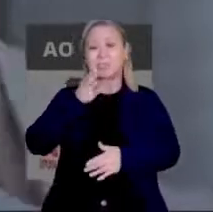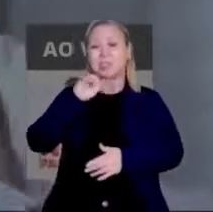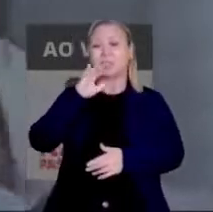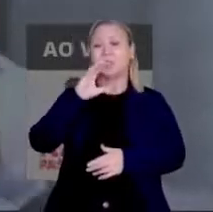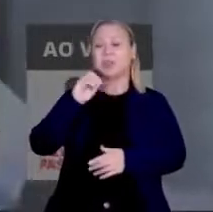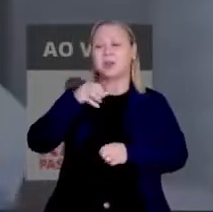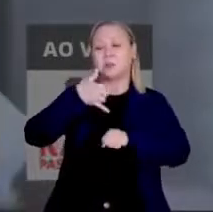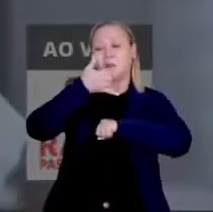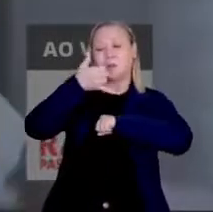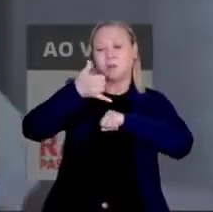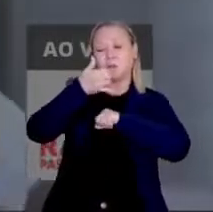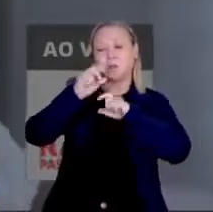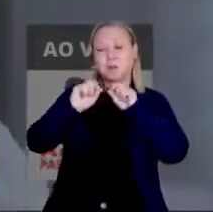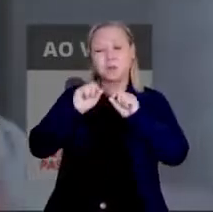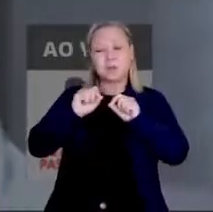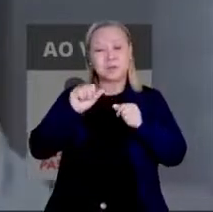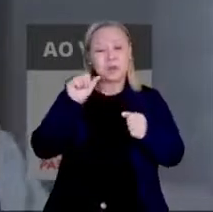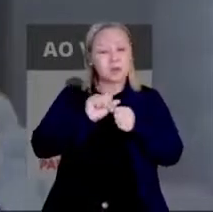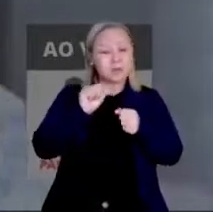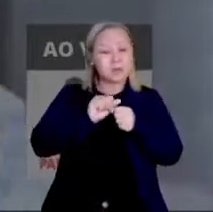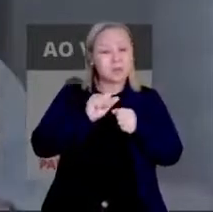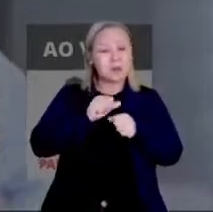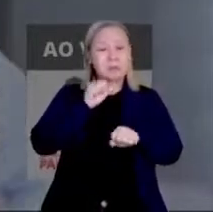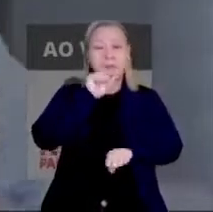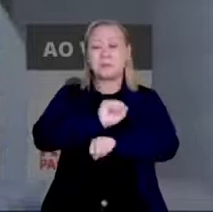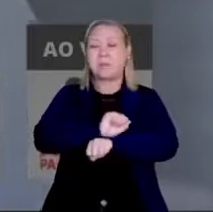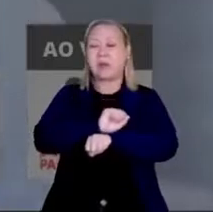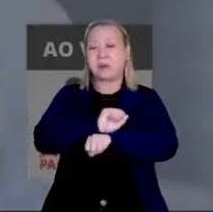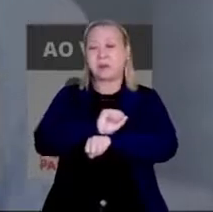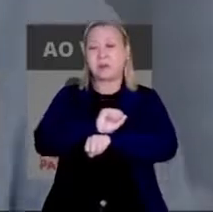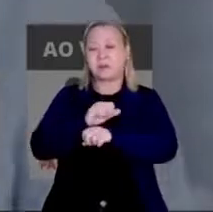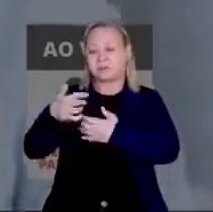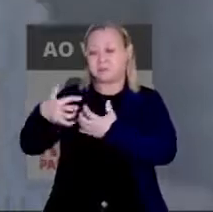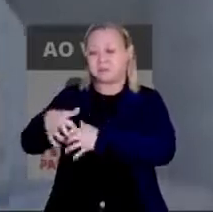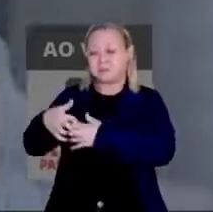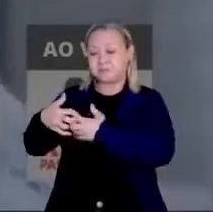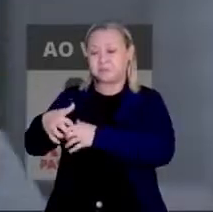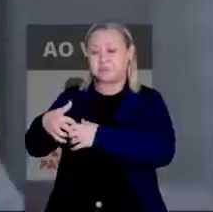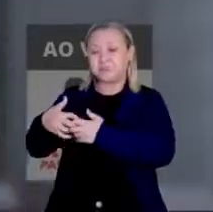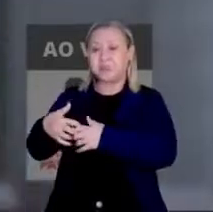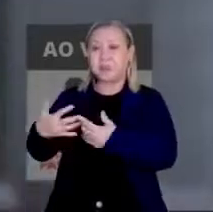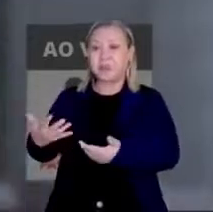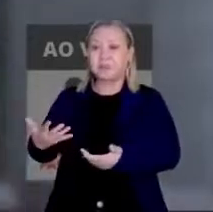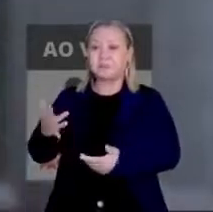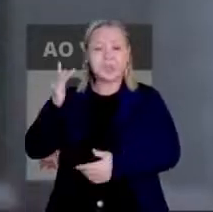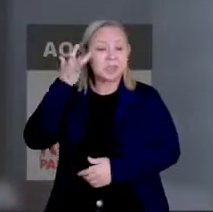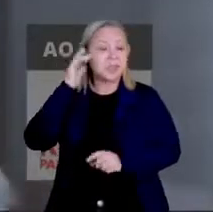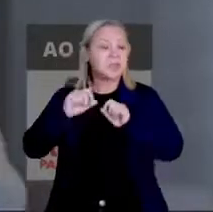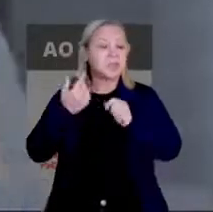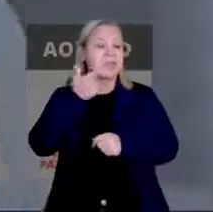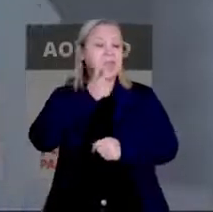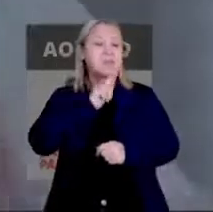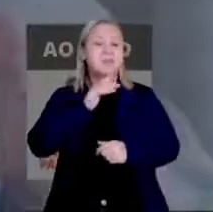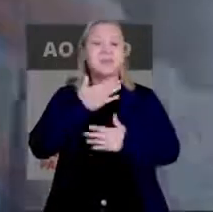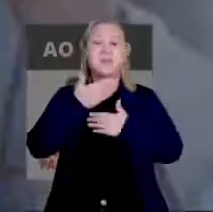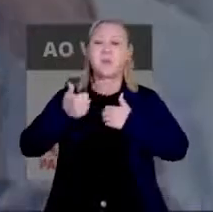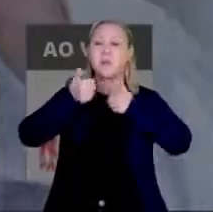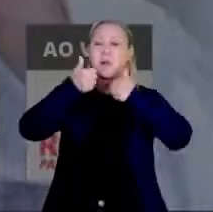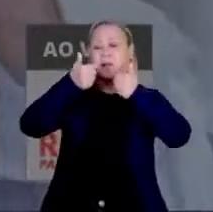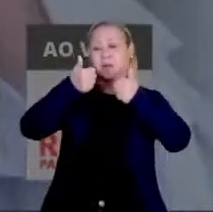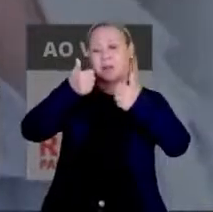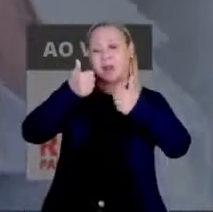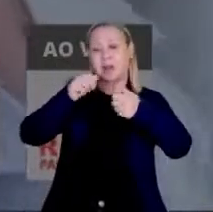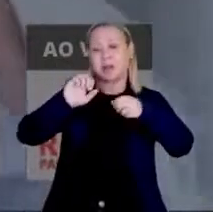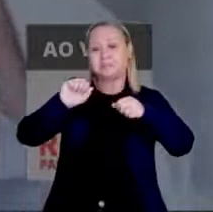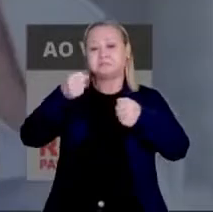quer inventar um carro, sabe, elétrico, sabe, que está dando certo. Eu quero saber quem é que vai ter energia para